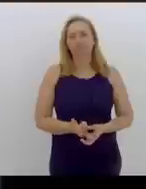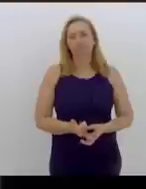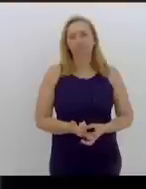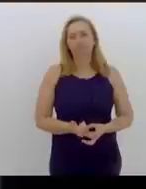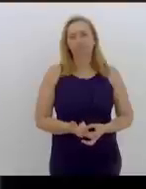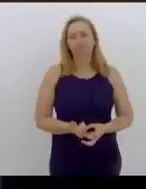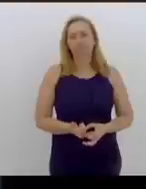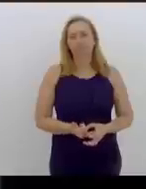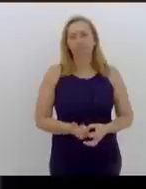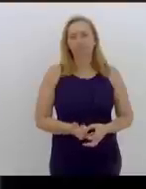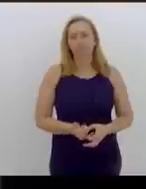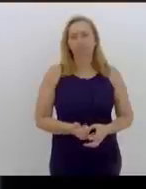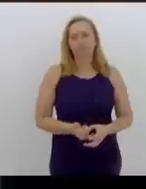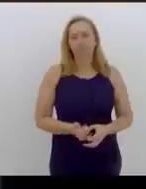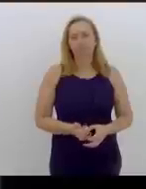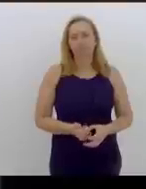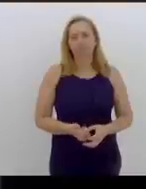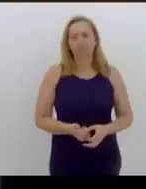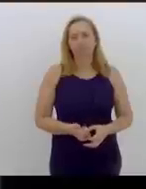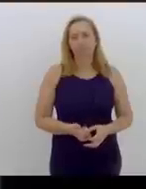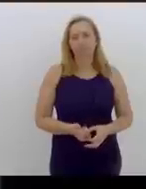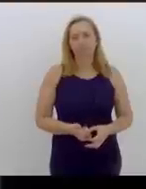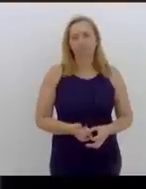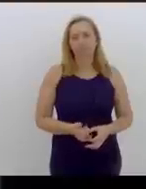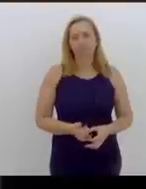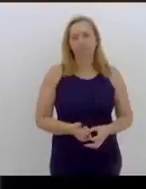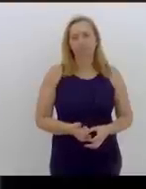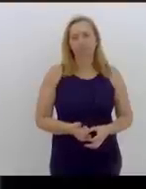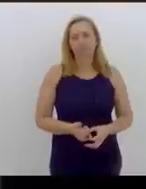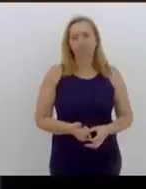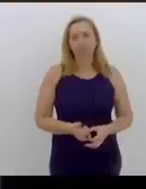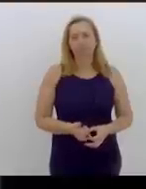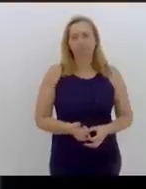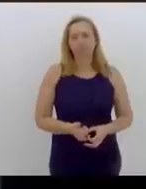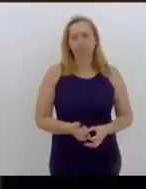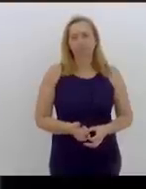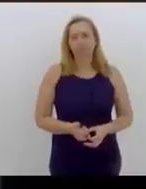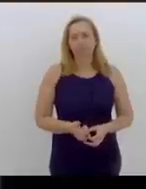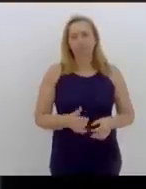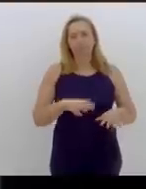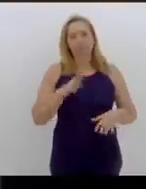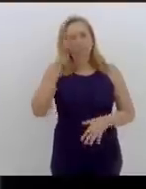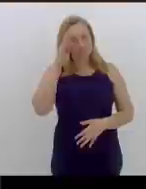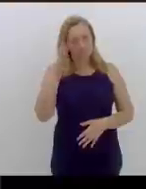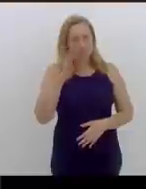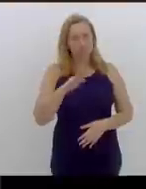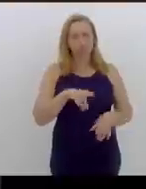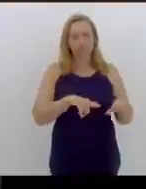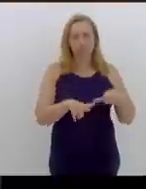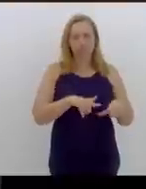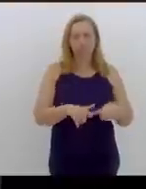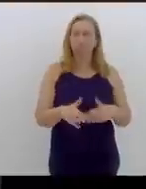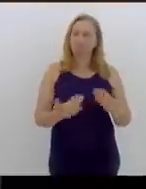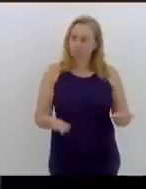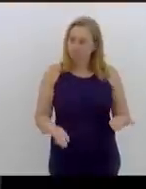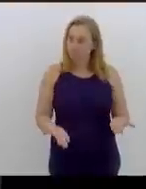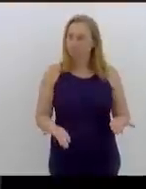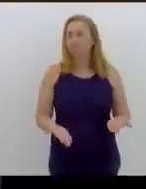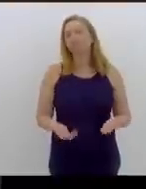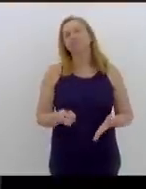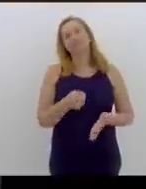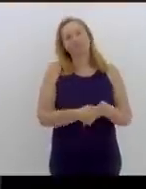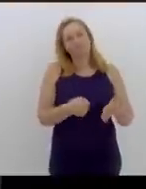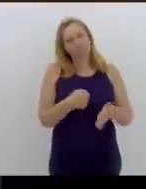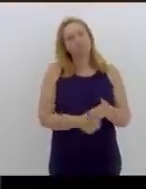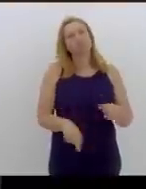está falando só se é para atividade militar propriamente dita Então temos que brigar